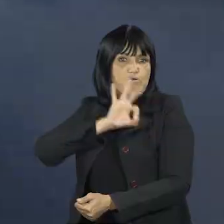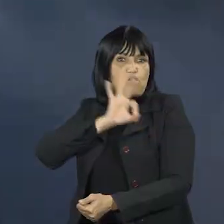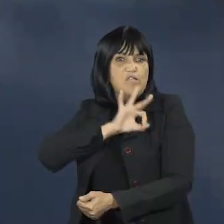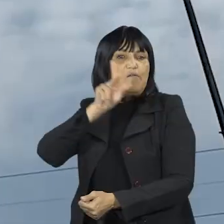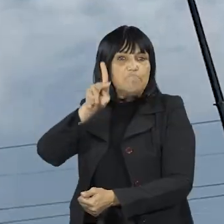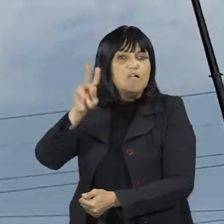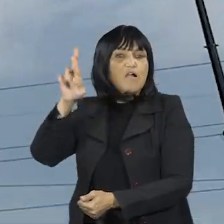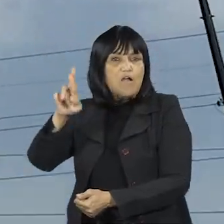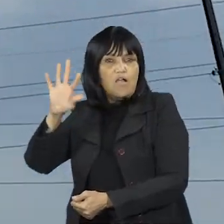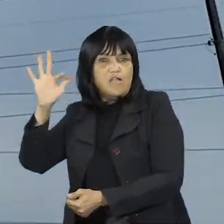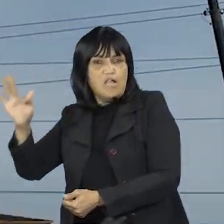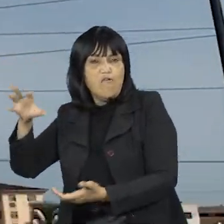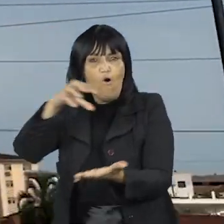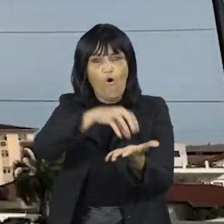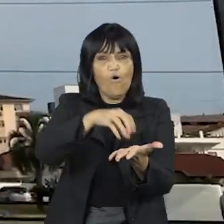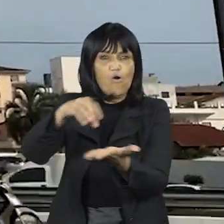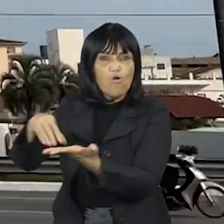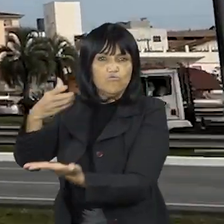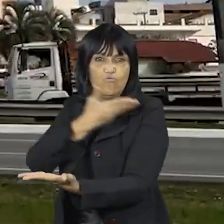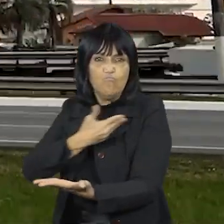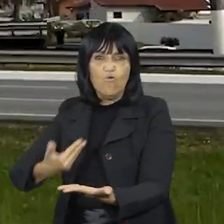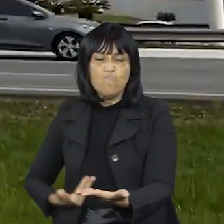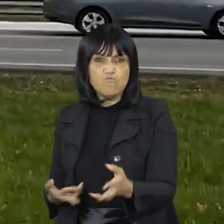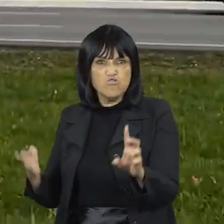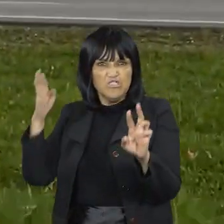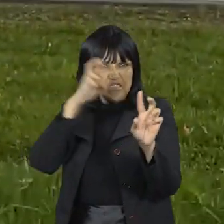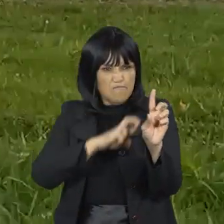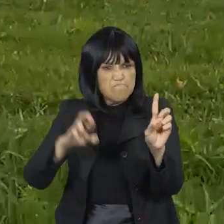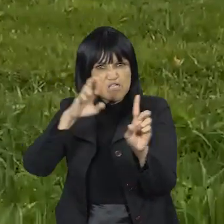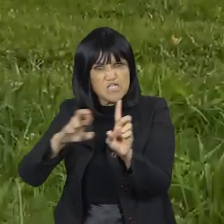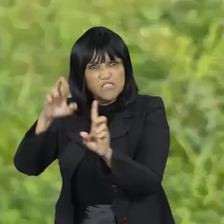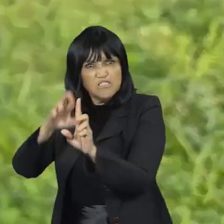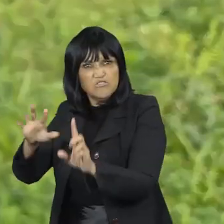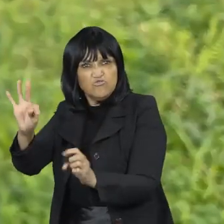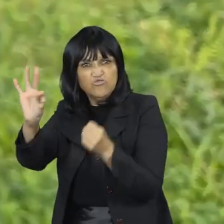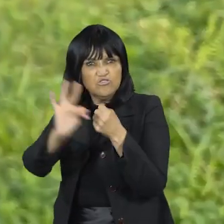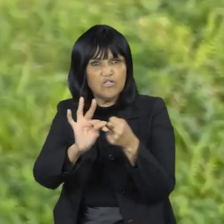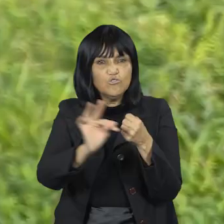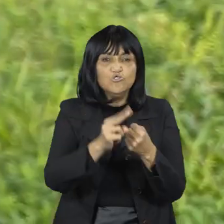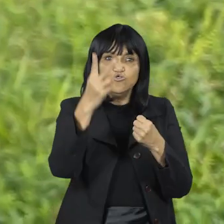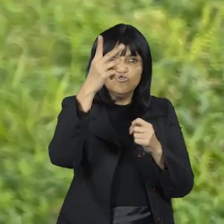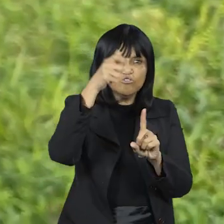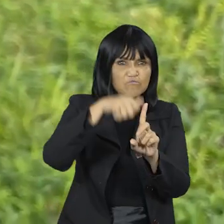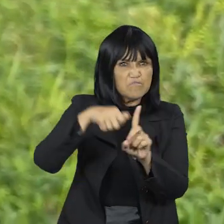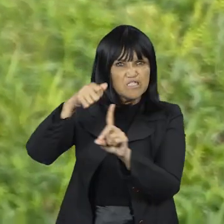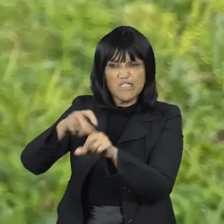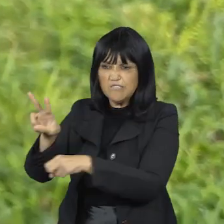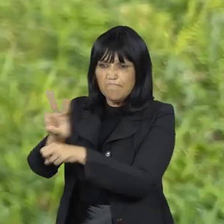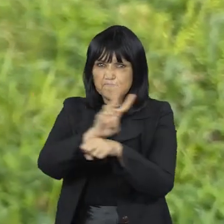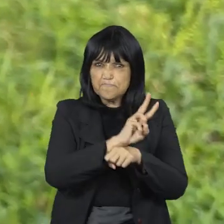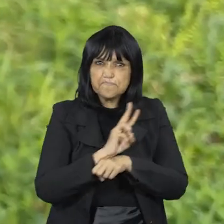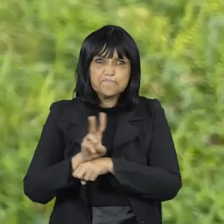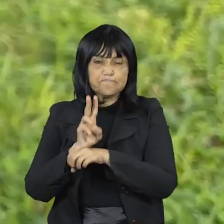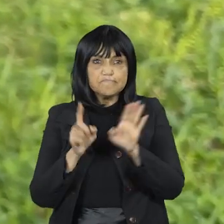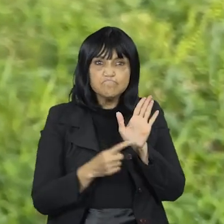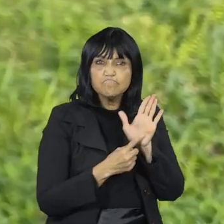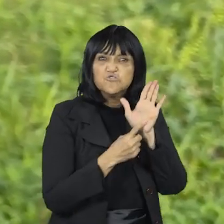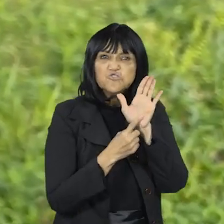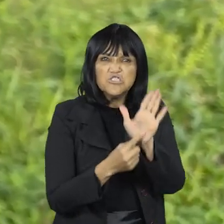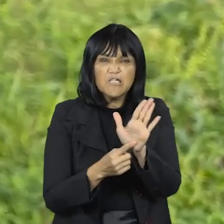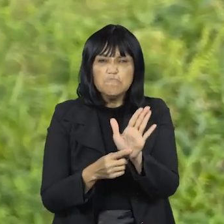concessionária, órgãos públicos e peritos técnicos. Nos 2 meses anteriores à vistoria, foram